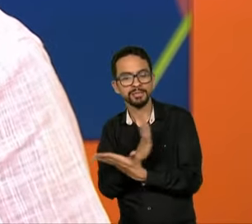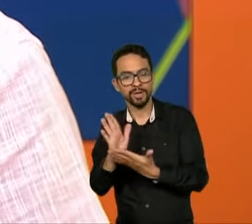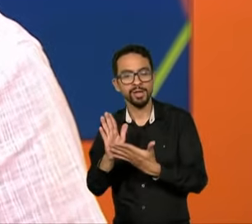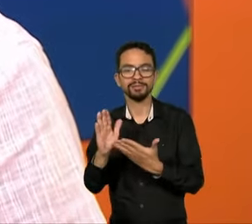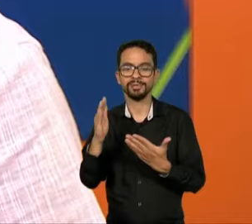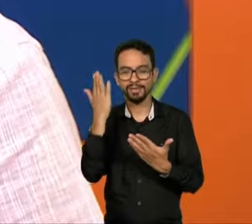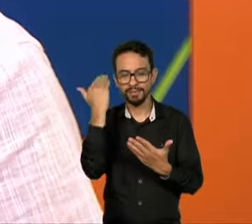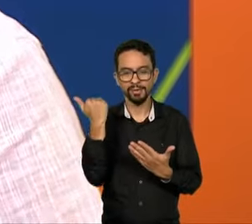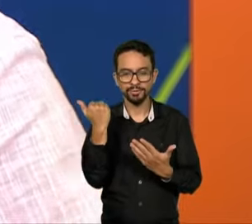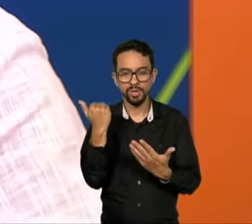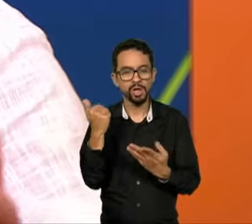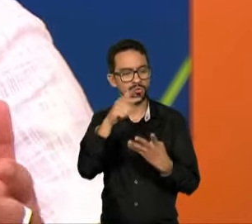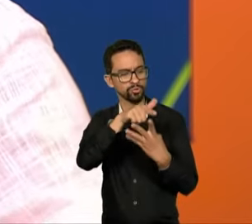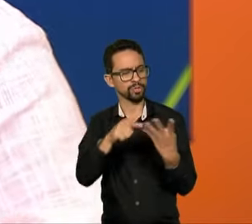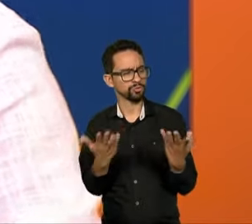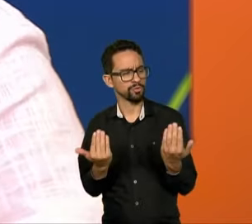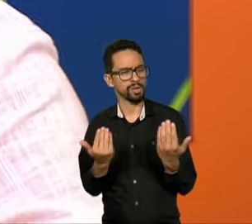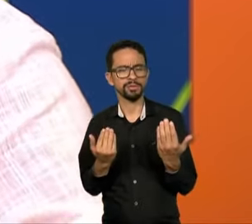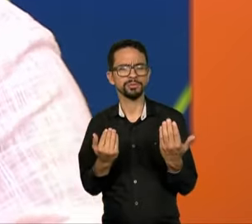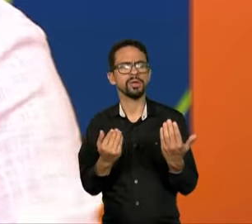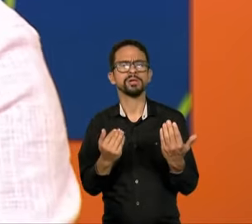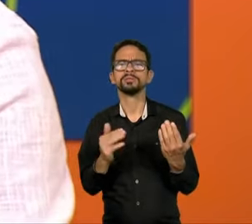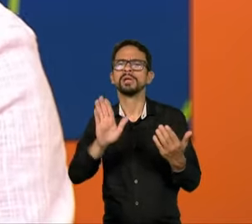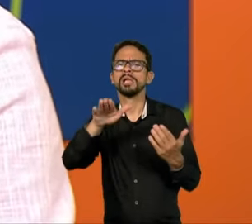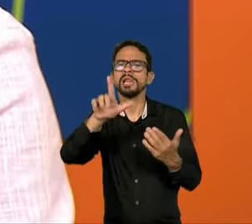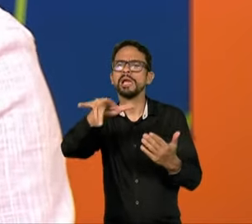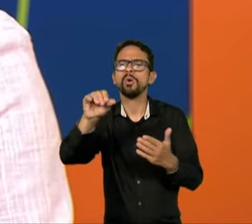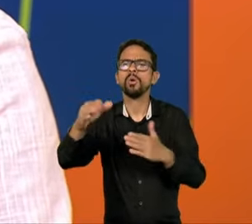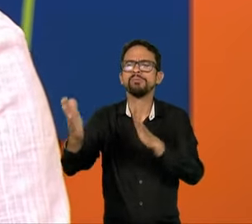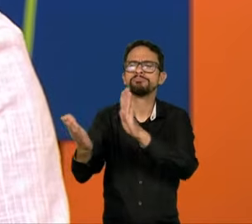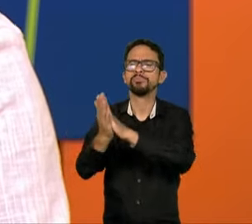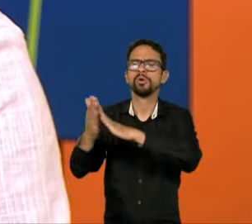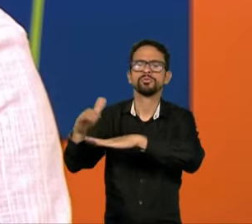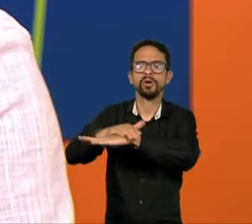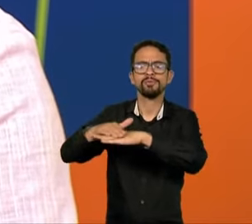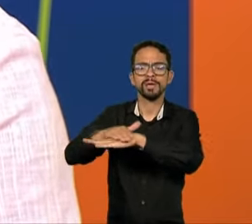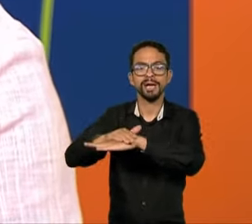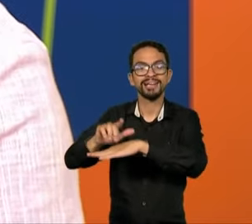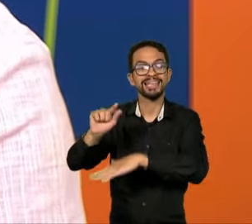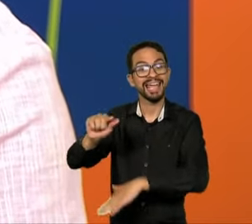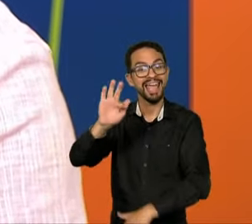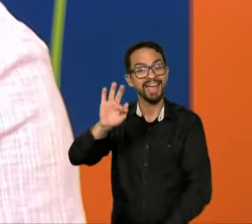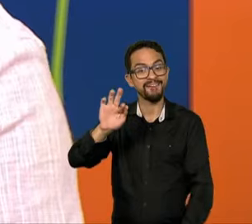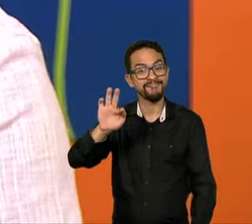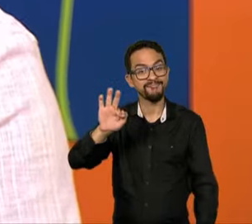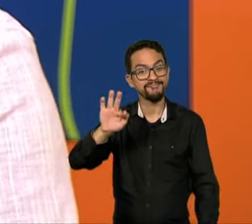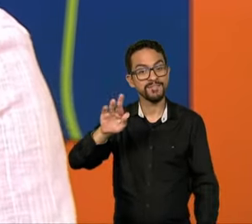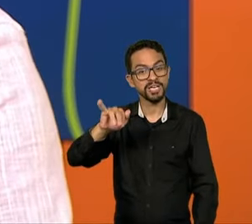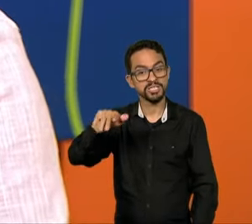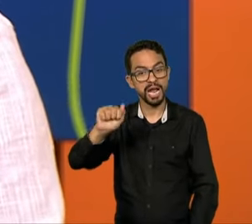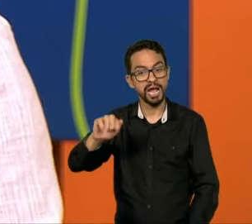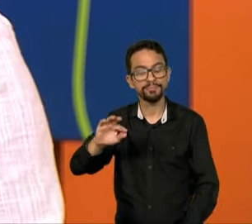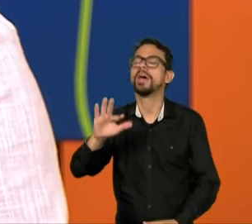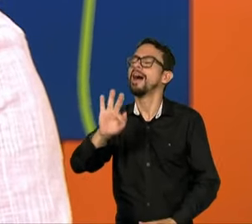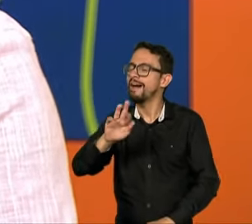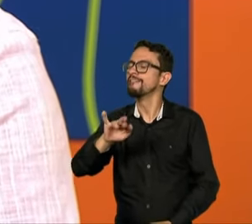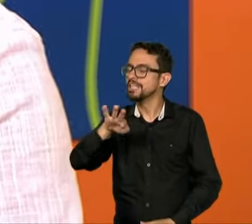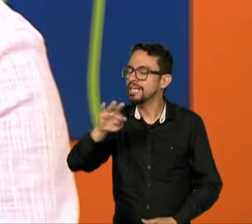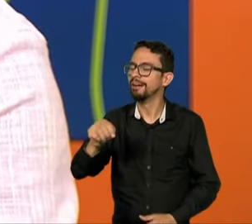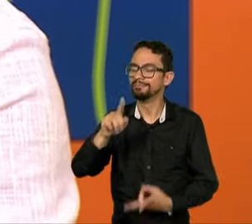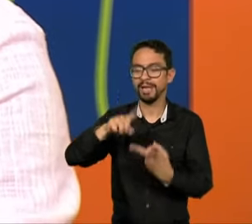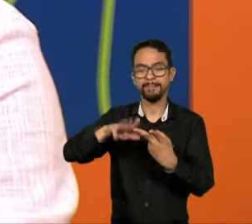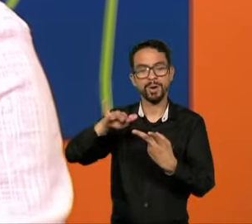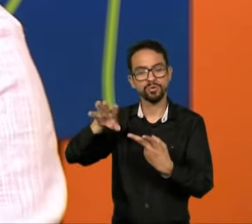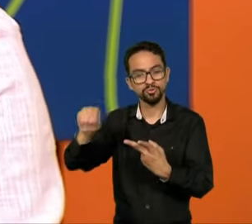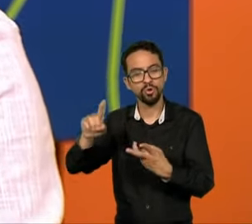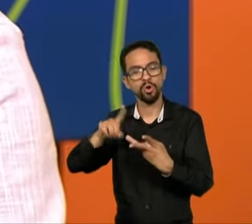aparece quatro moleques, falam, Léo, a gente quer conversar com você e tal. Frejá. Era Frejá... Maurício, Guto e Dé.